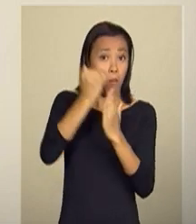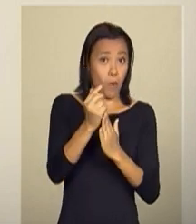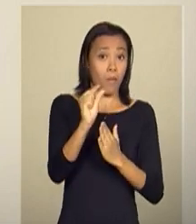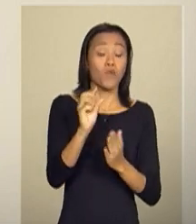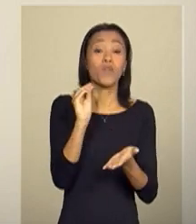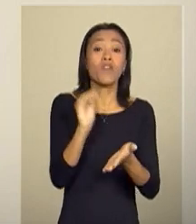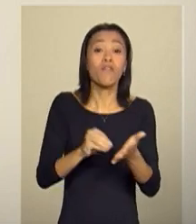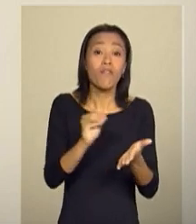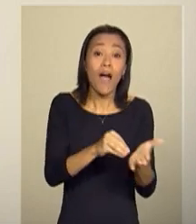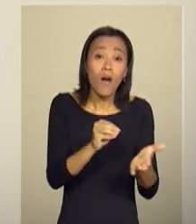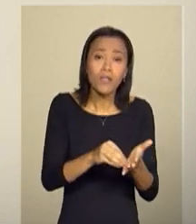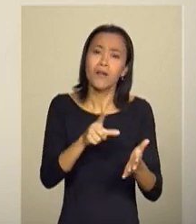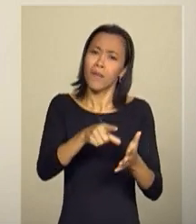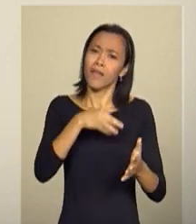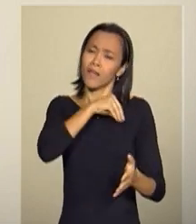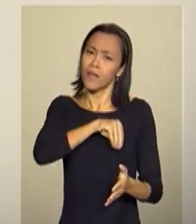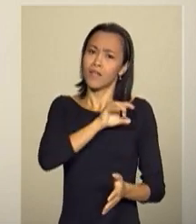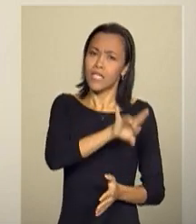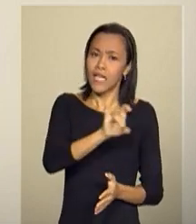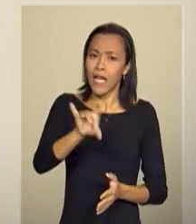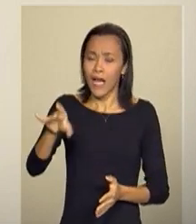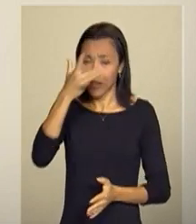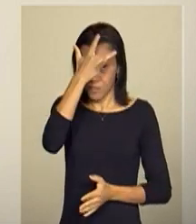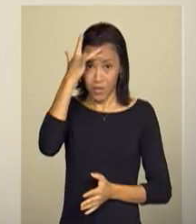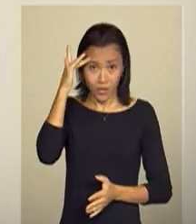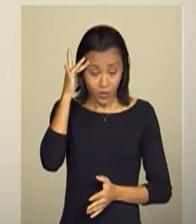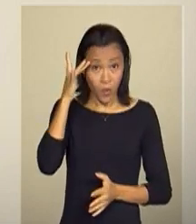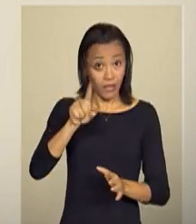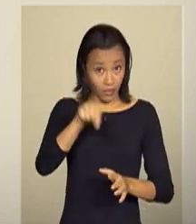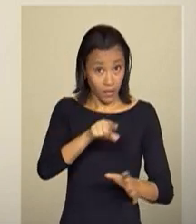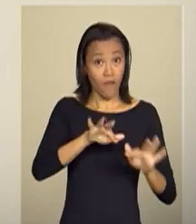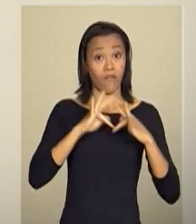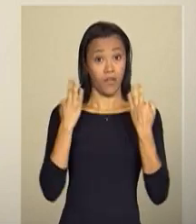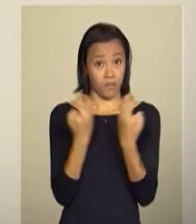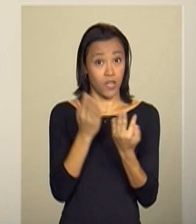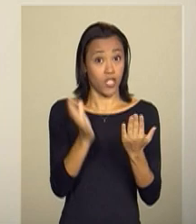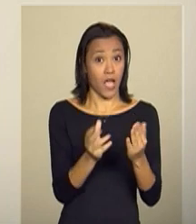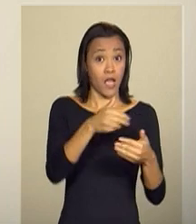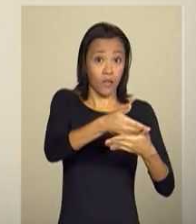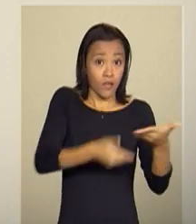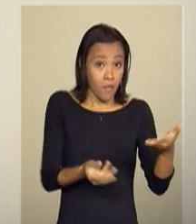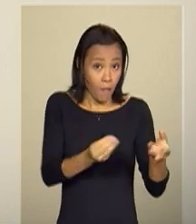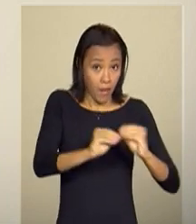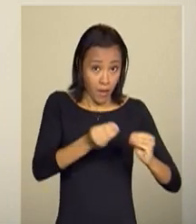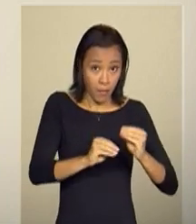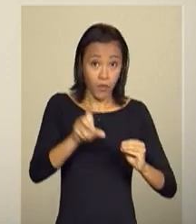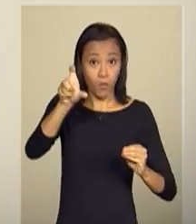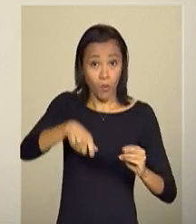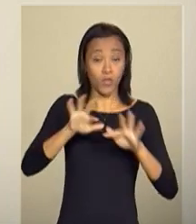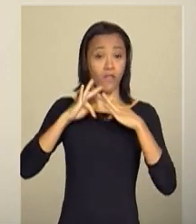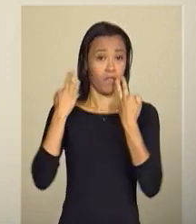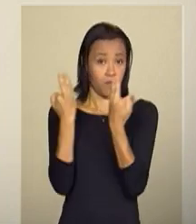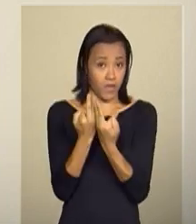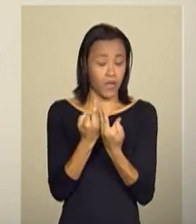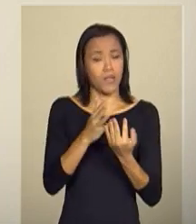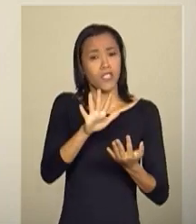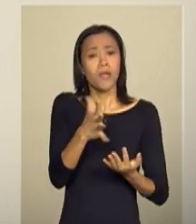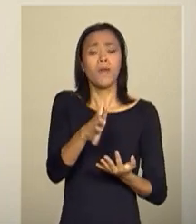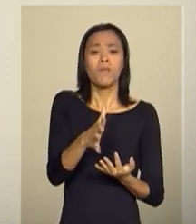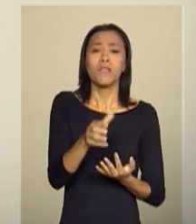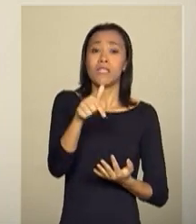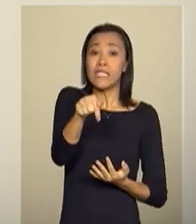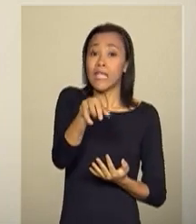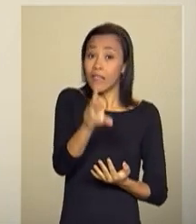falta para que a renda mensal de cada pessoa da família cadastrada no Bolsa Família seja de pelo menos